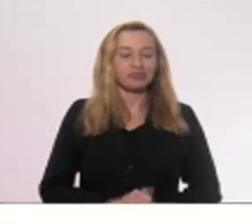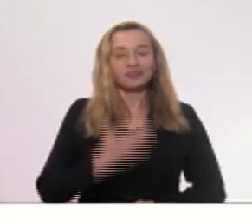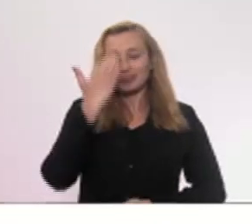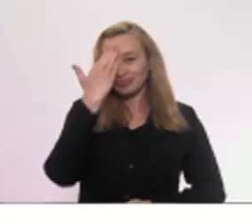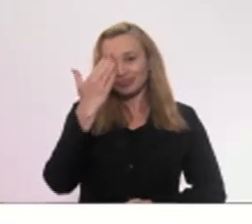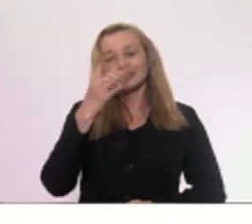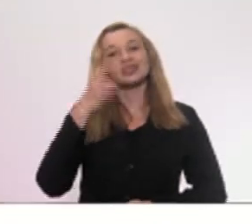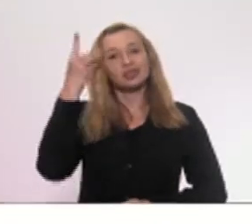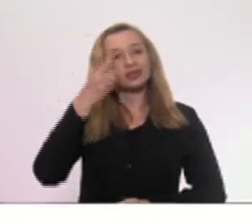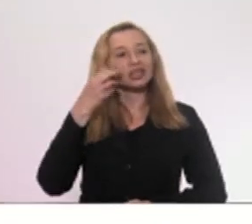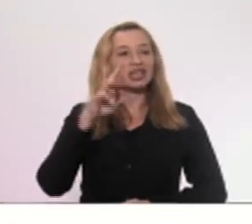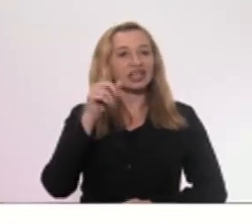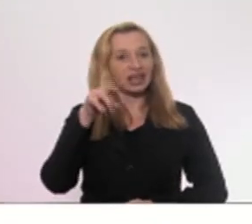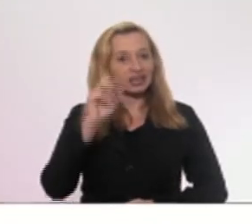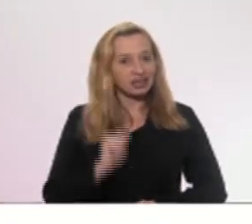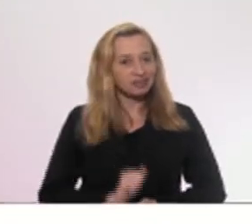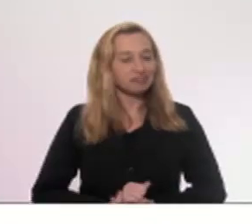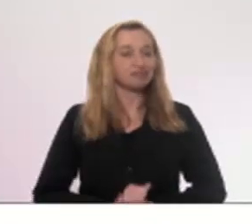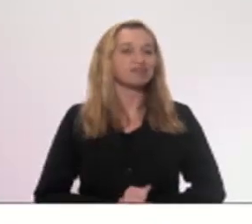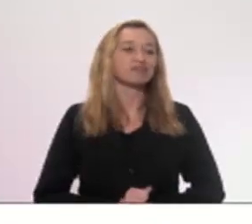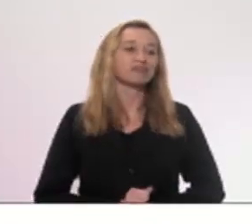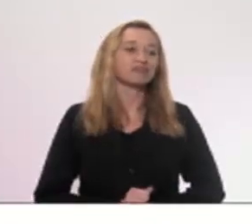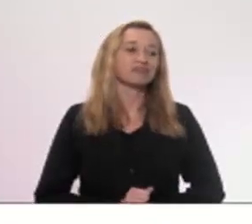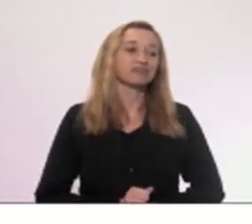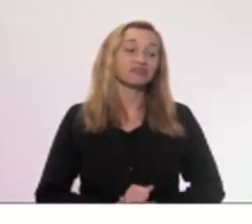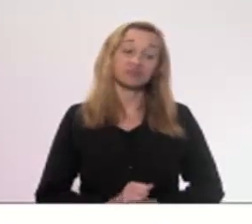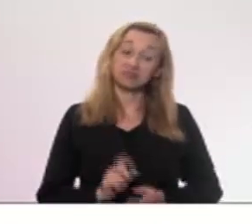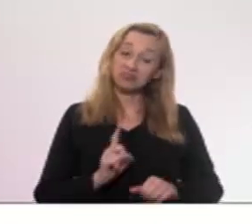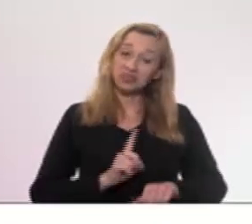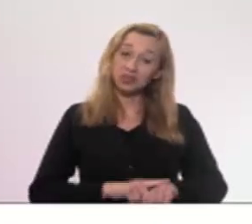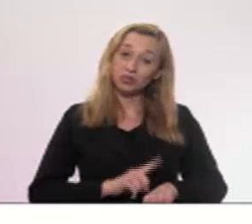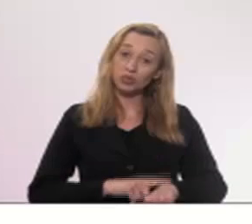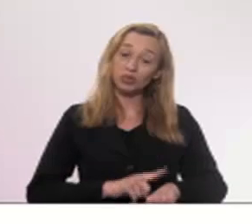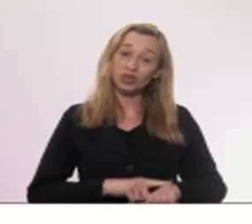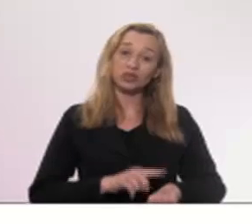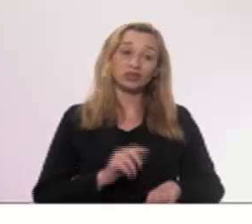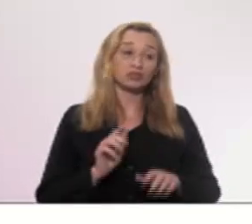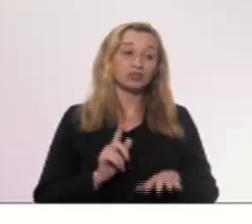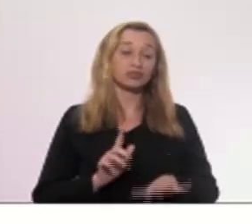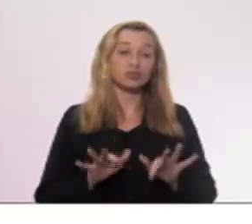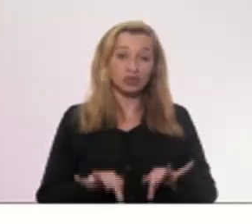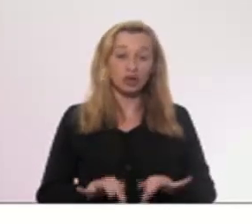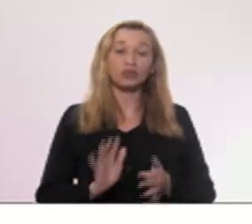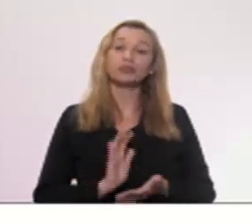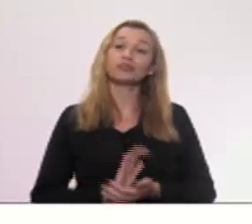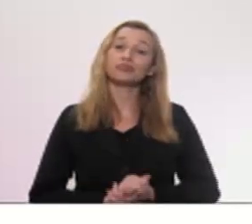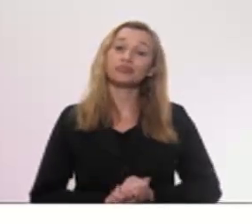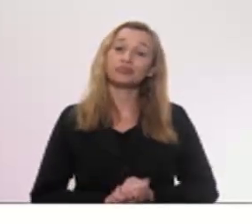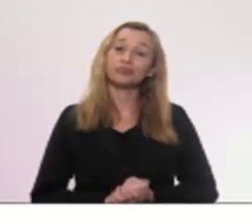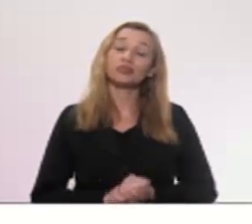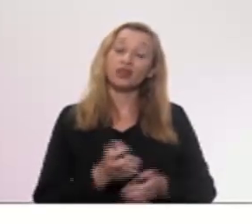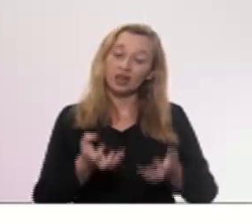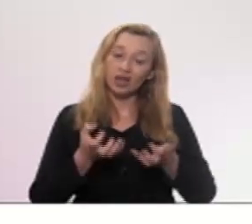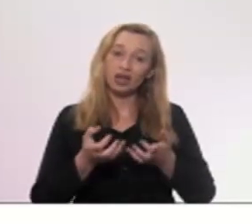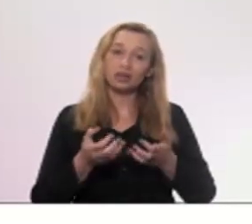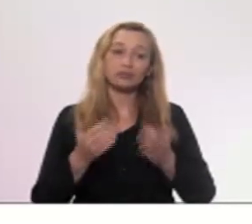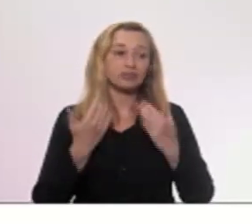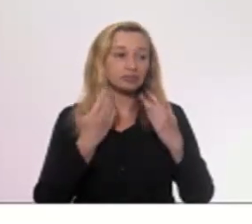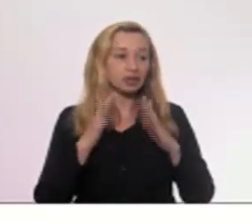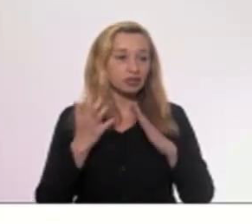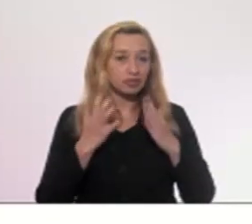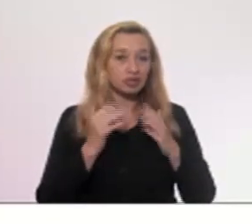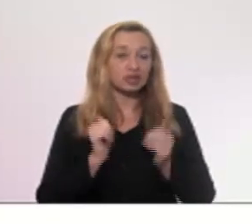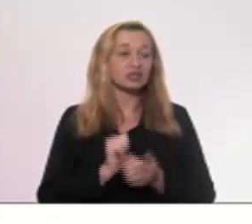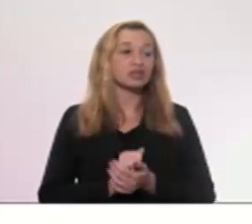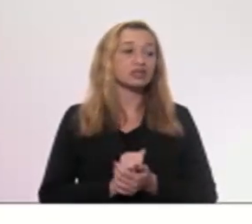Obrigado ao deputada Renata Souza, que preside neste momento o expediente final. Quero saudar os